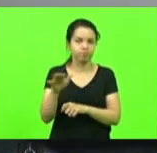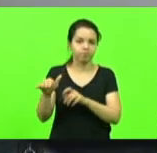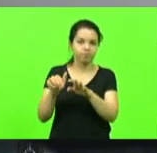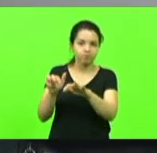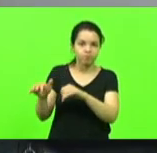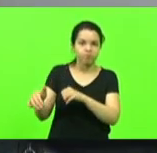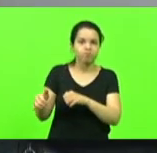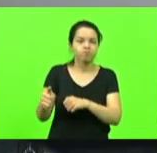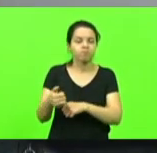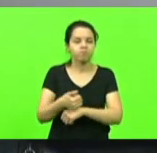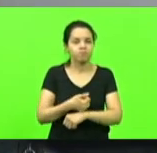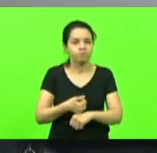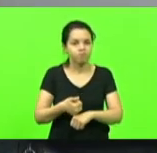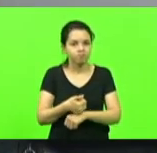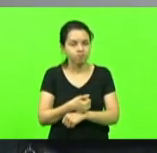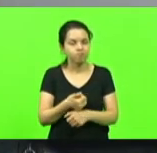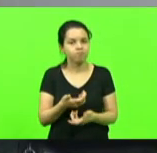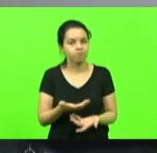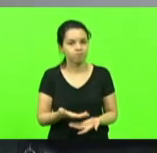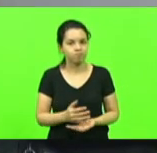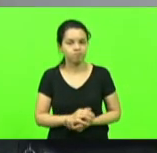profissionais, enfim.